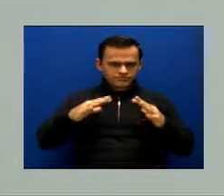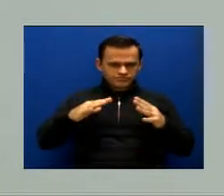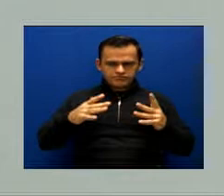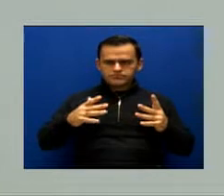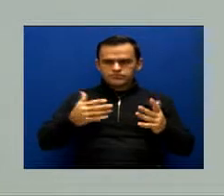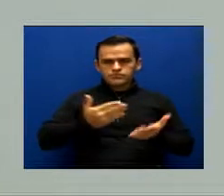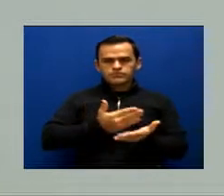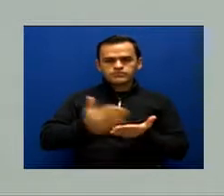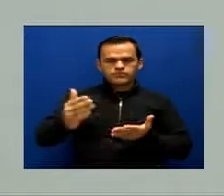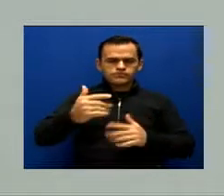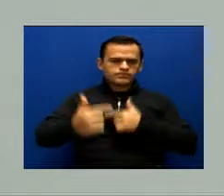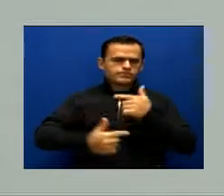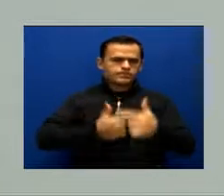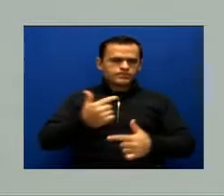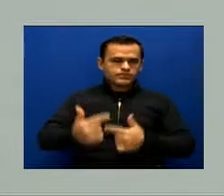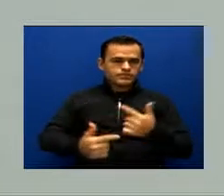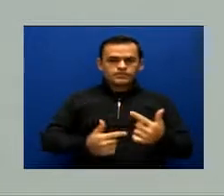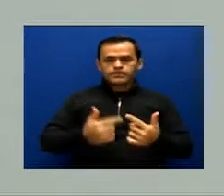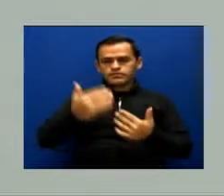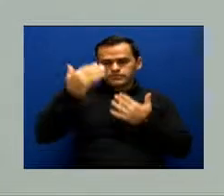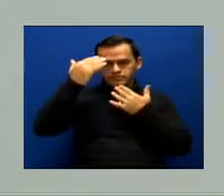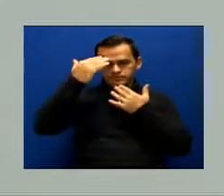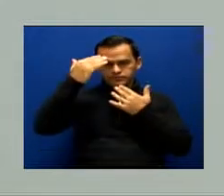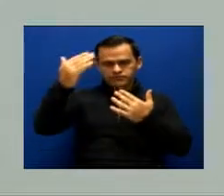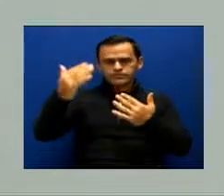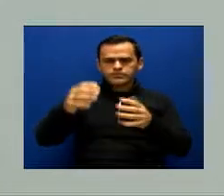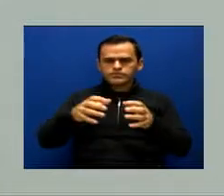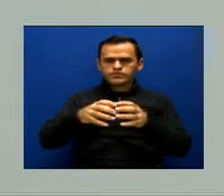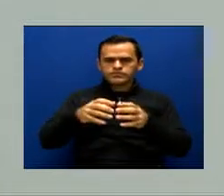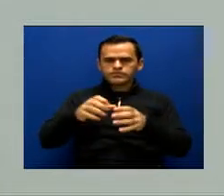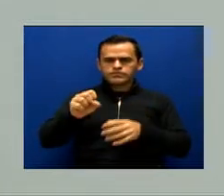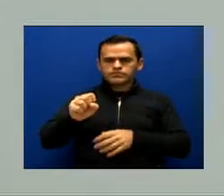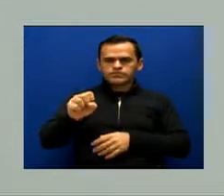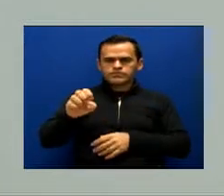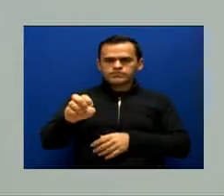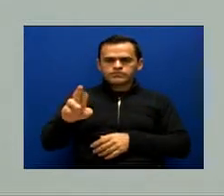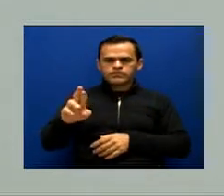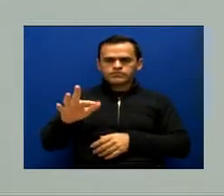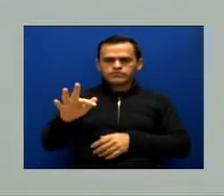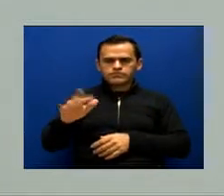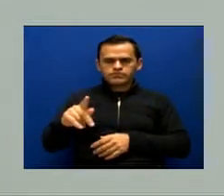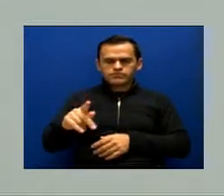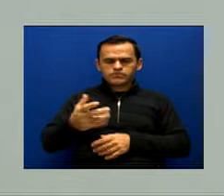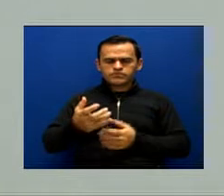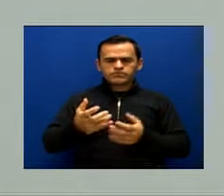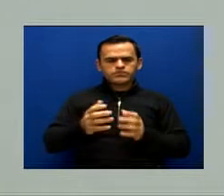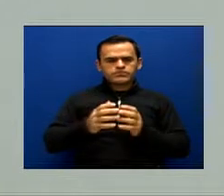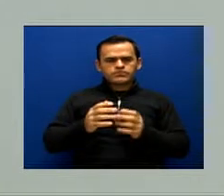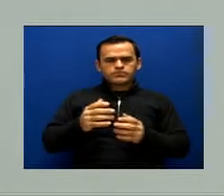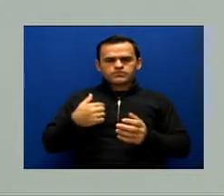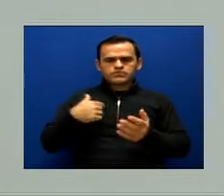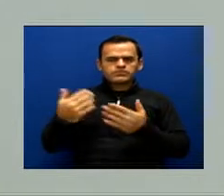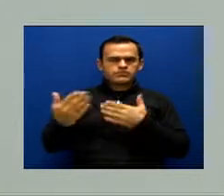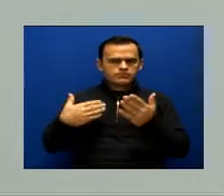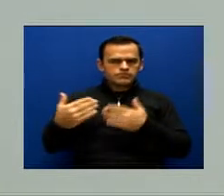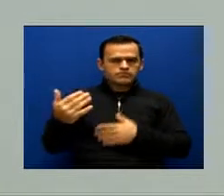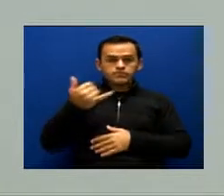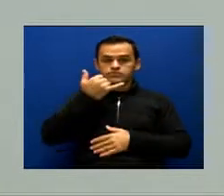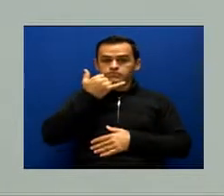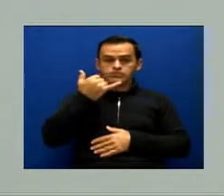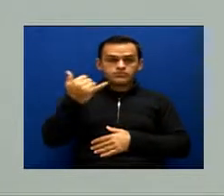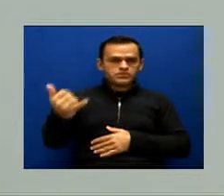trabalho da reforma, é isso. Queria agradecer a turma da SERP, o Fábio, toda vez que eu estou conversando com ele, ligo para